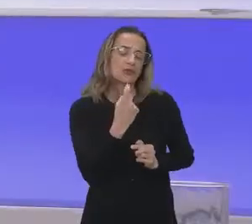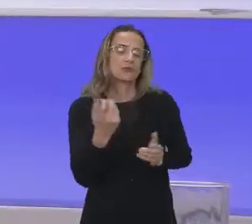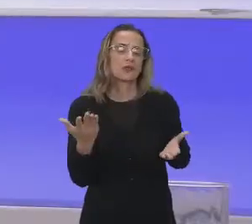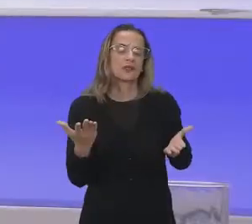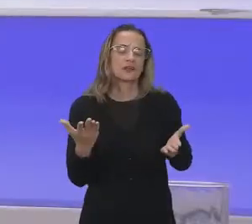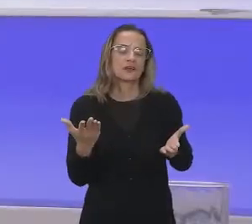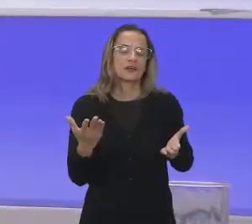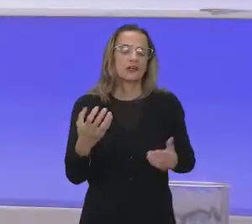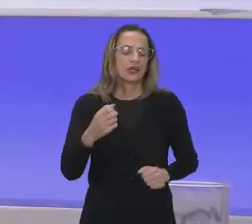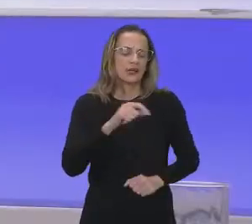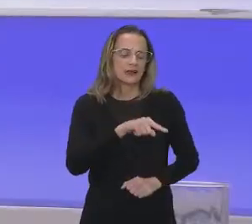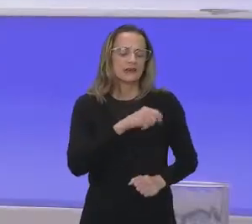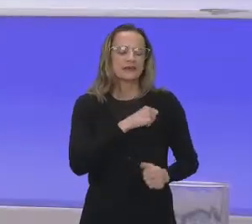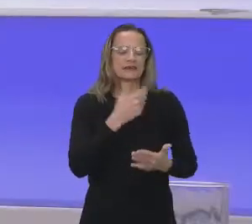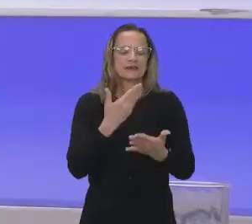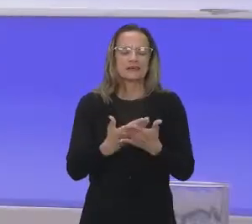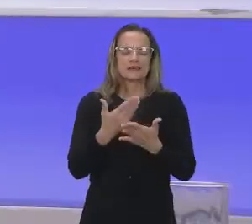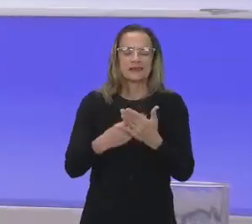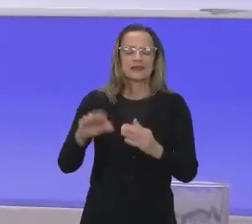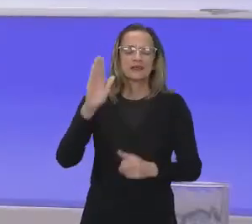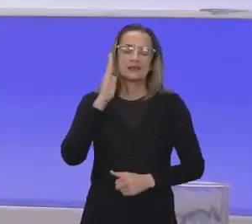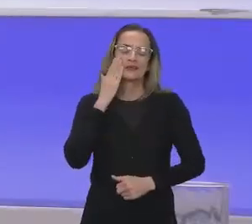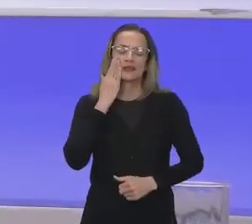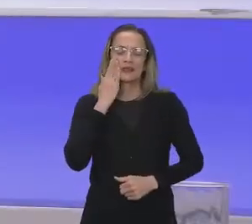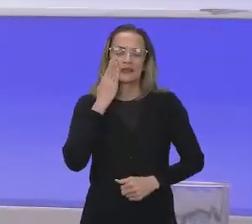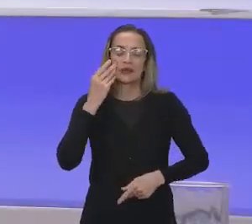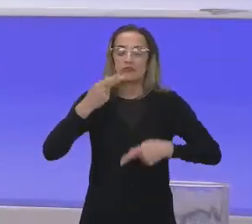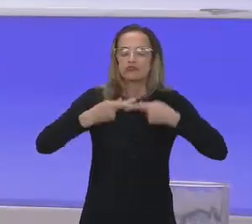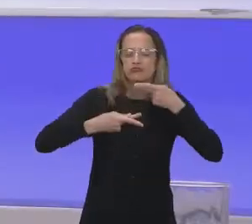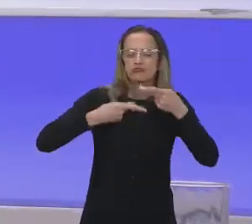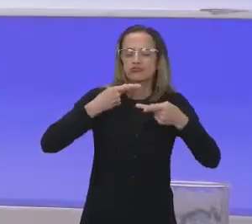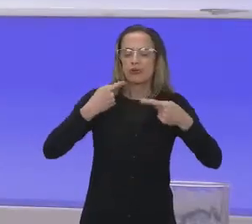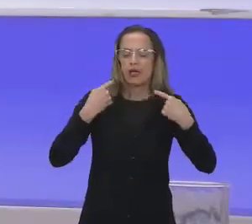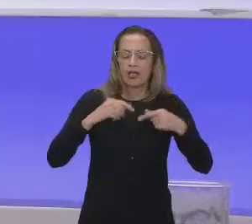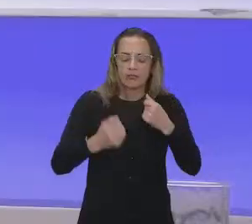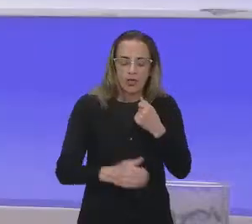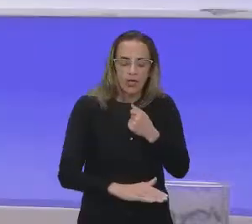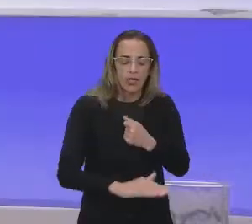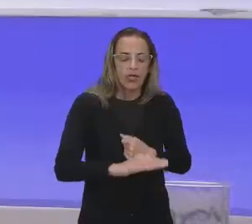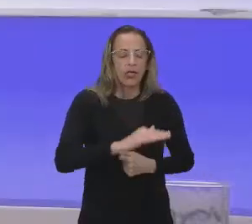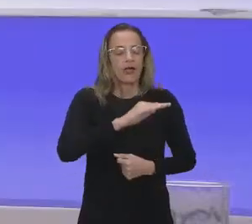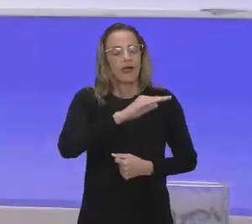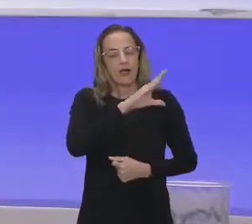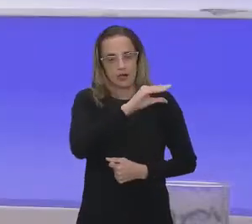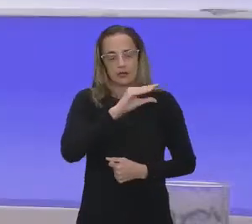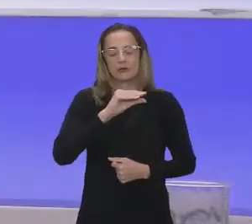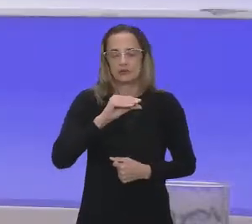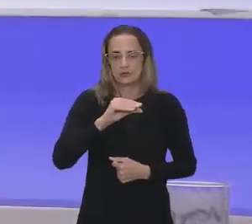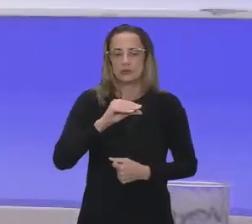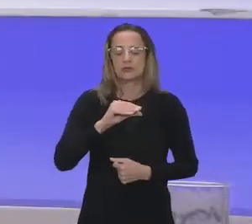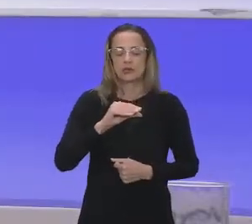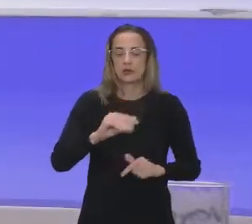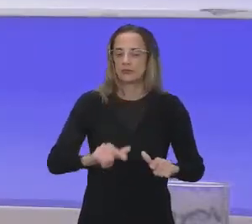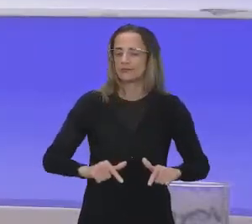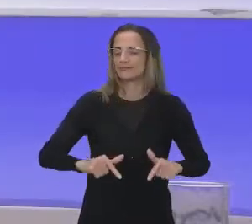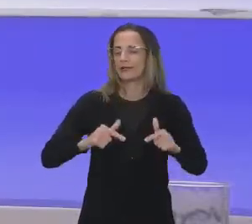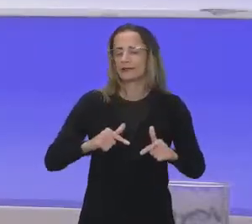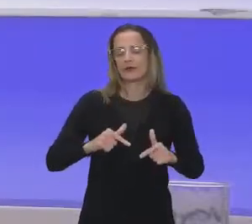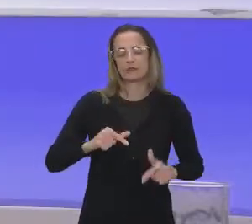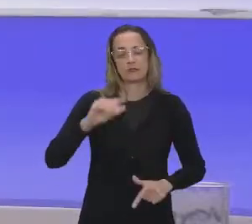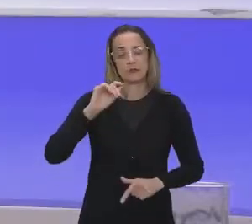esse senso de crítico desde criança, adolescente, ele é a ação